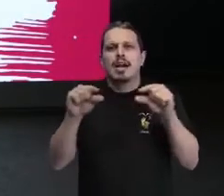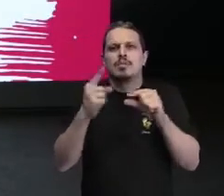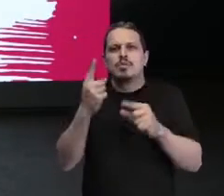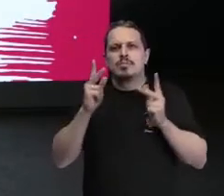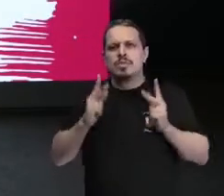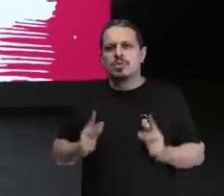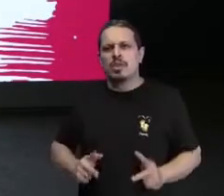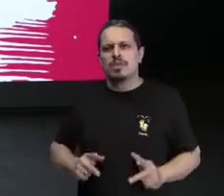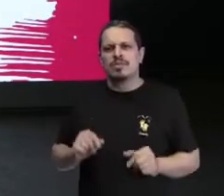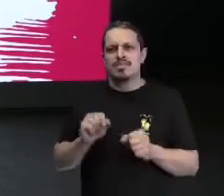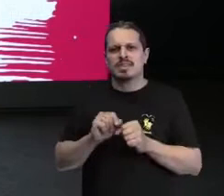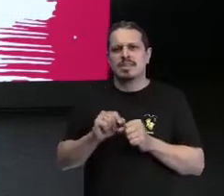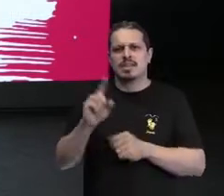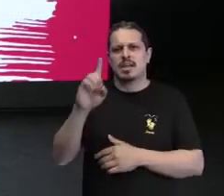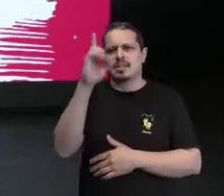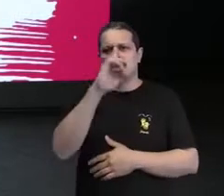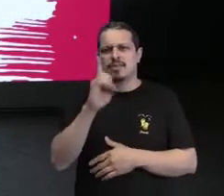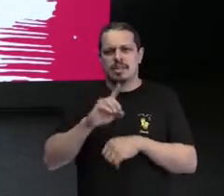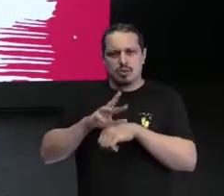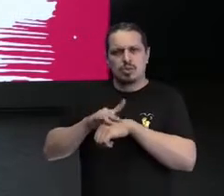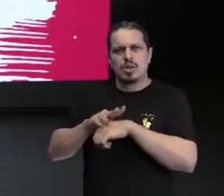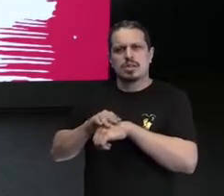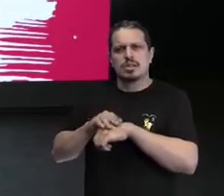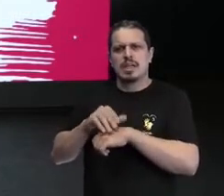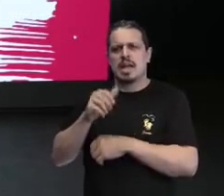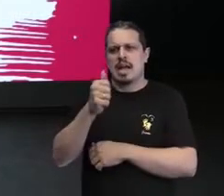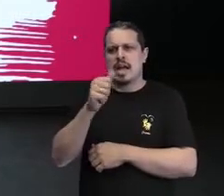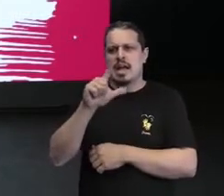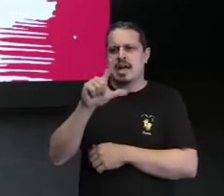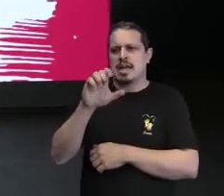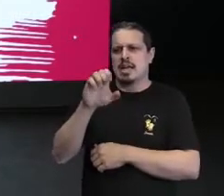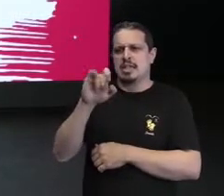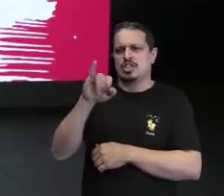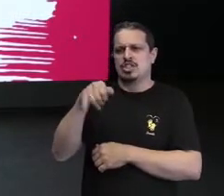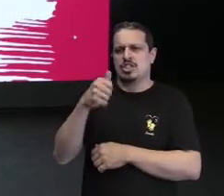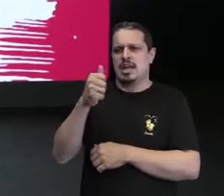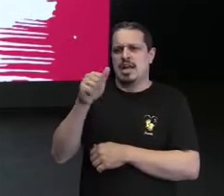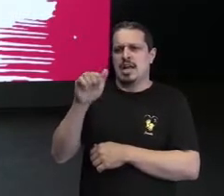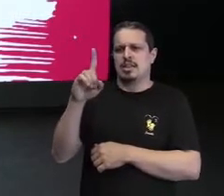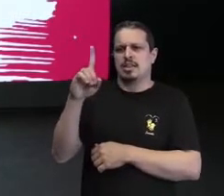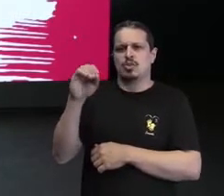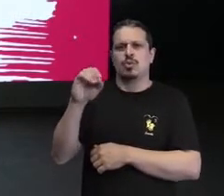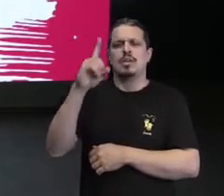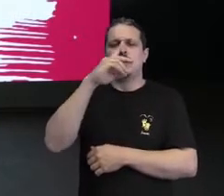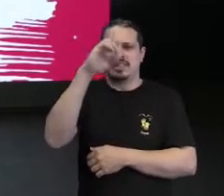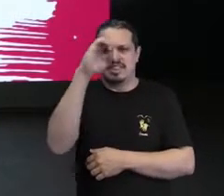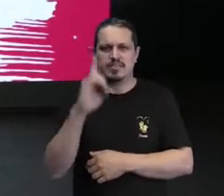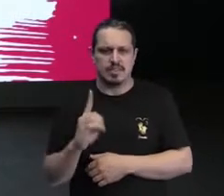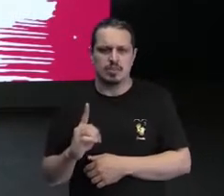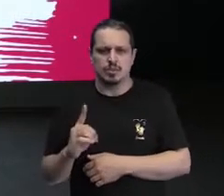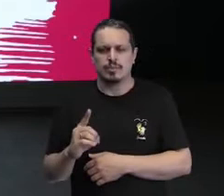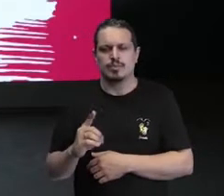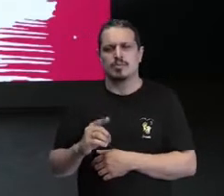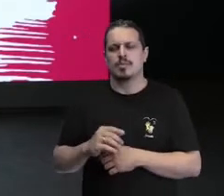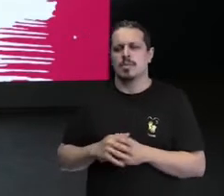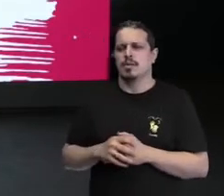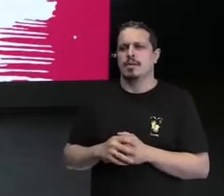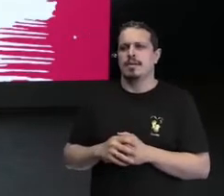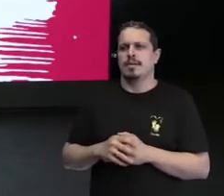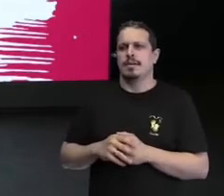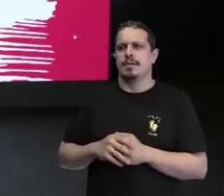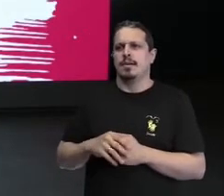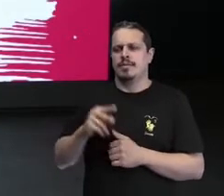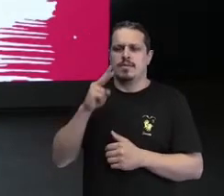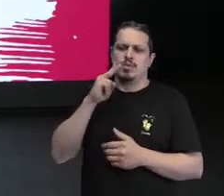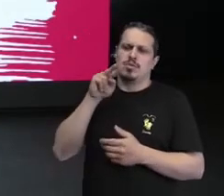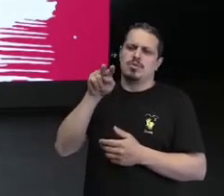né? Mutilada de alguma forma, deformada, de modo a ser um objeto de má aparência ou repugnante nas